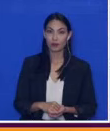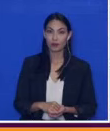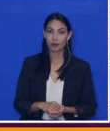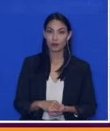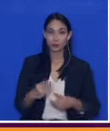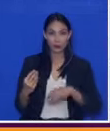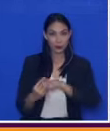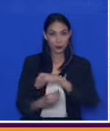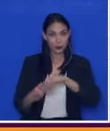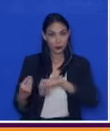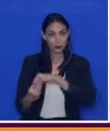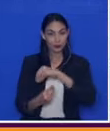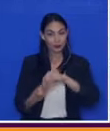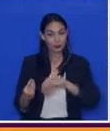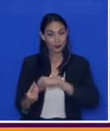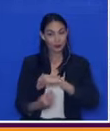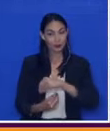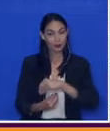Continuamos embaralhando.